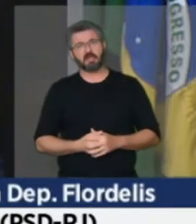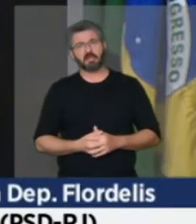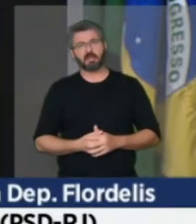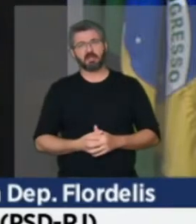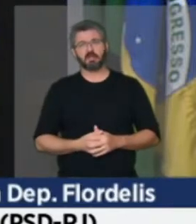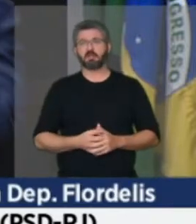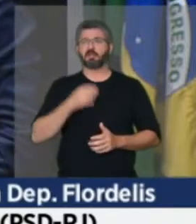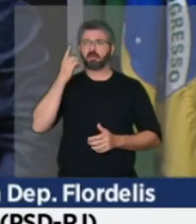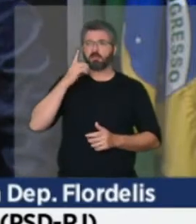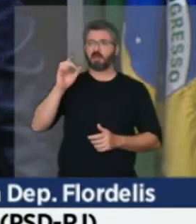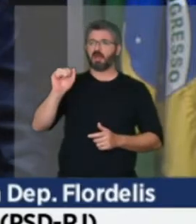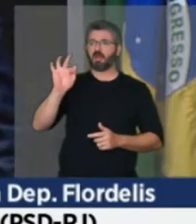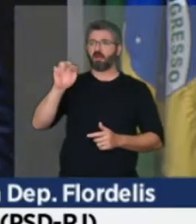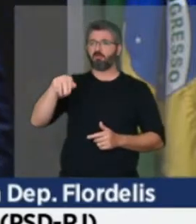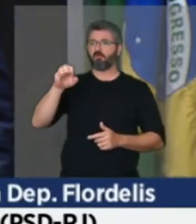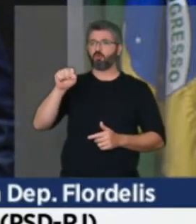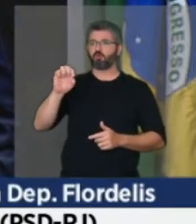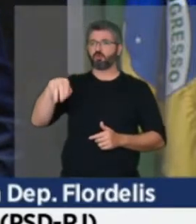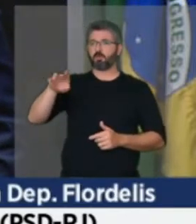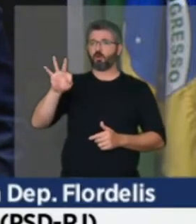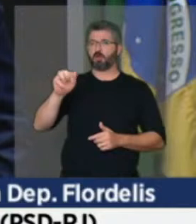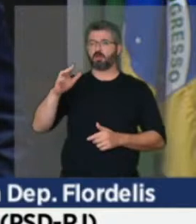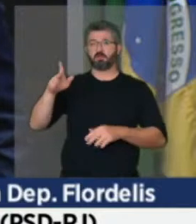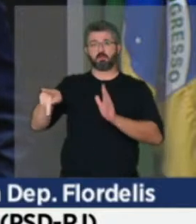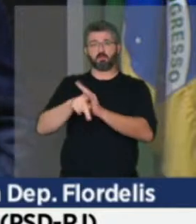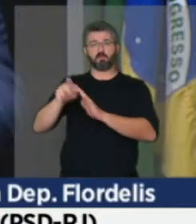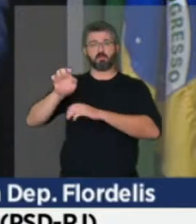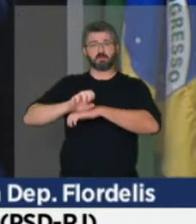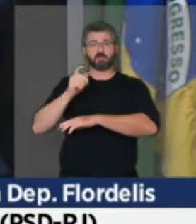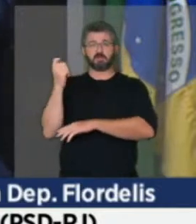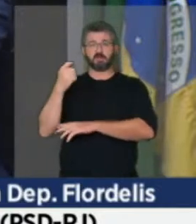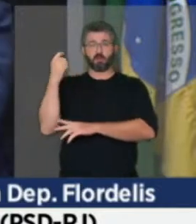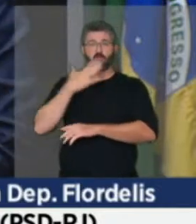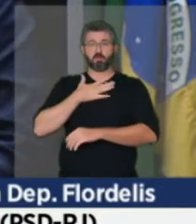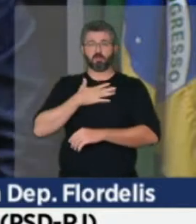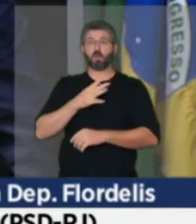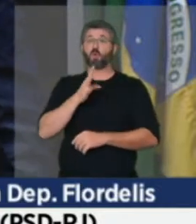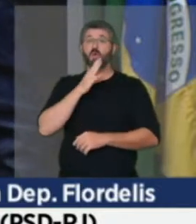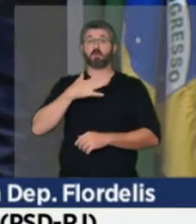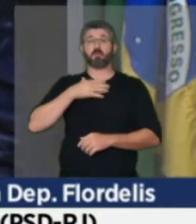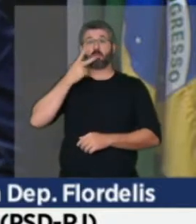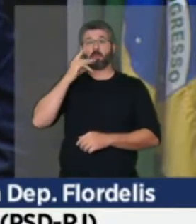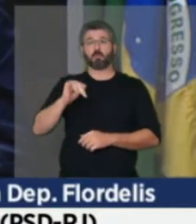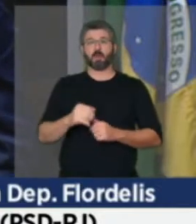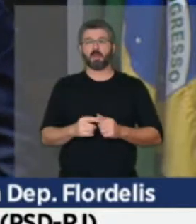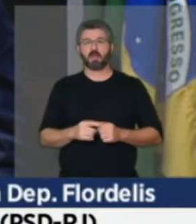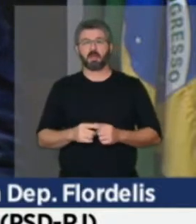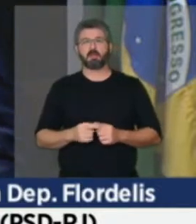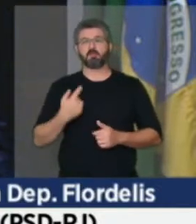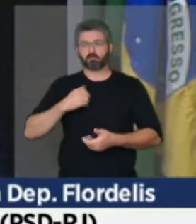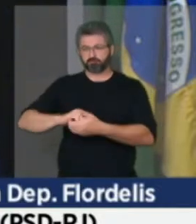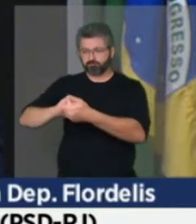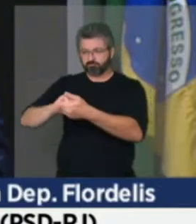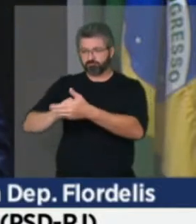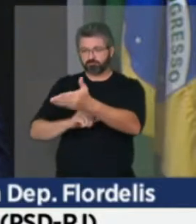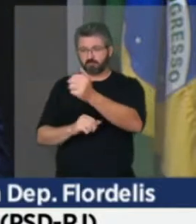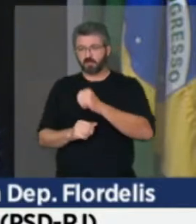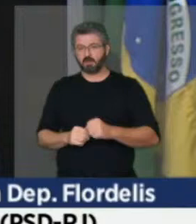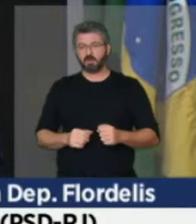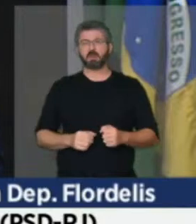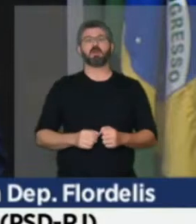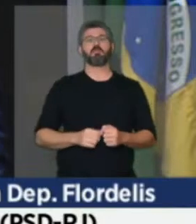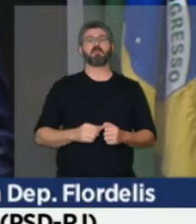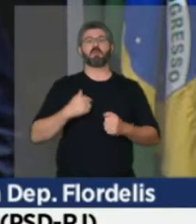Afonso Mota está aqui, lá da minha terra, conhecedor do meu pai, Braulio Marques, a quem também saúdo e homenageio com o